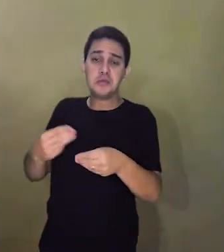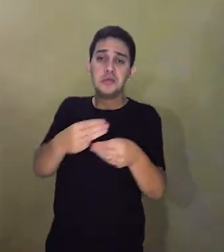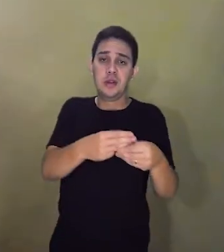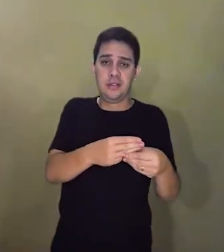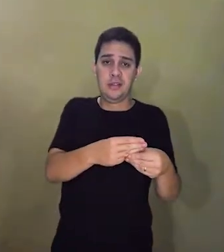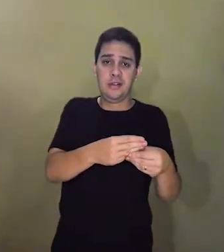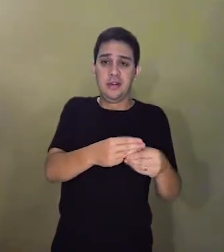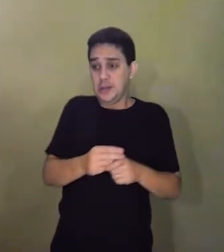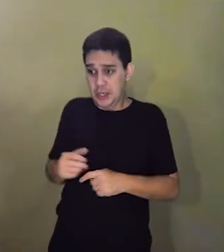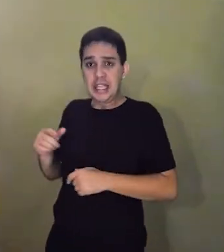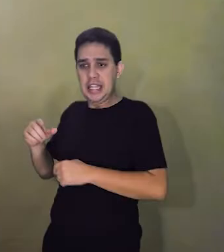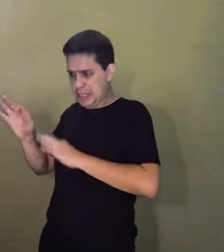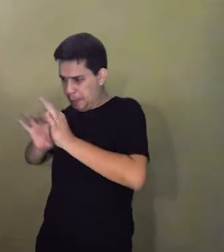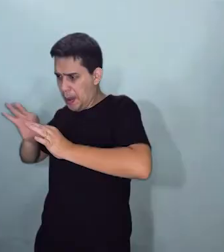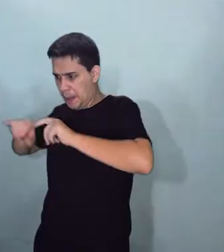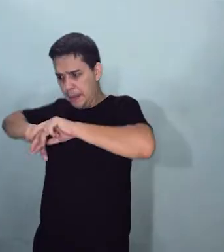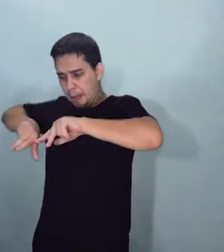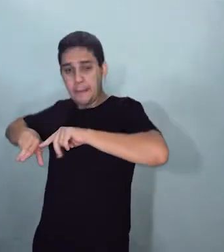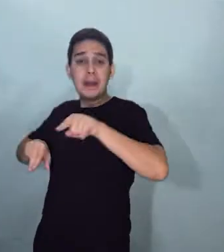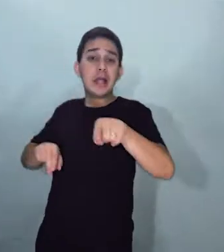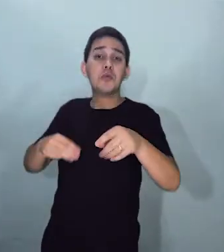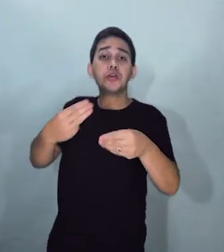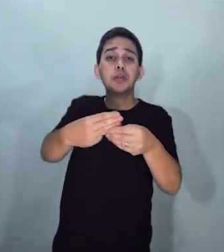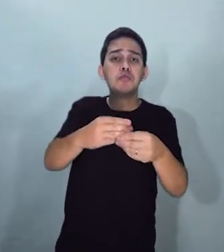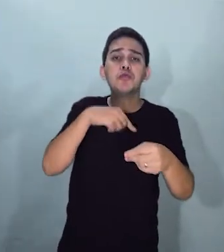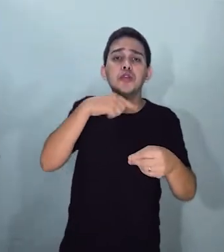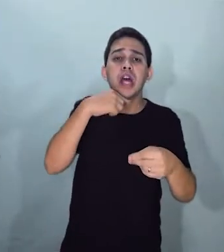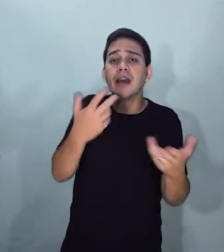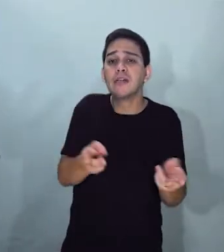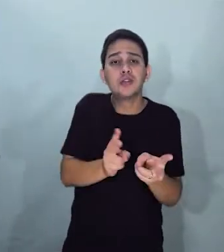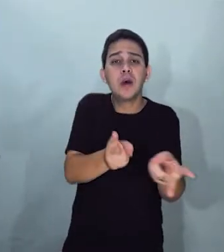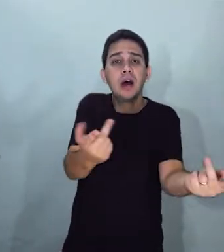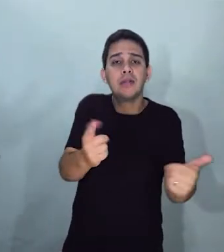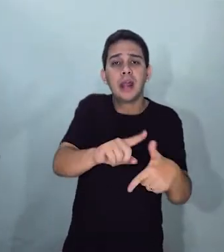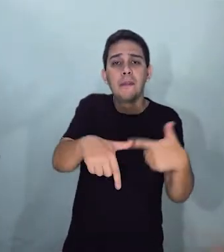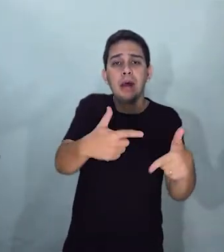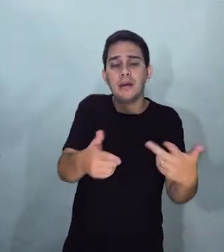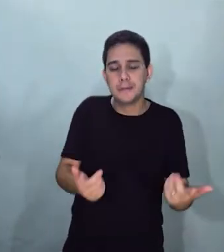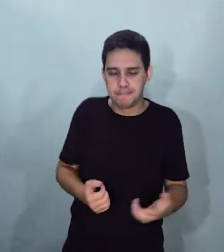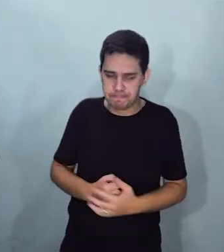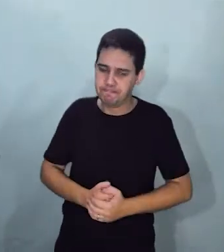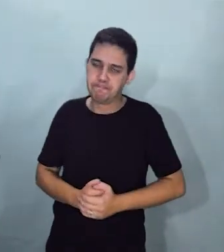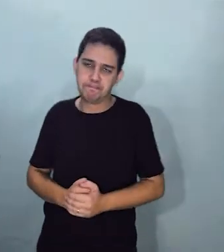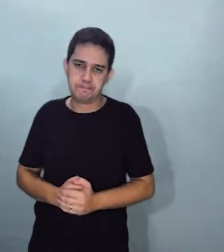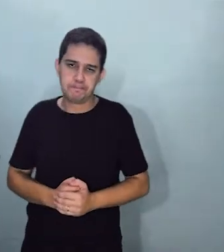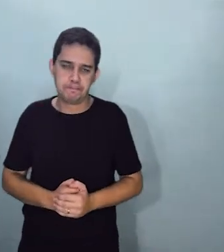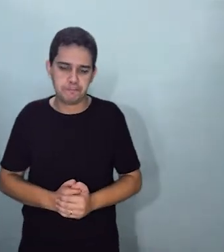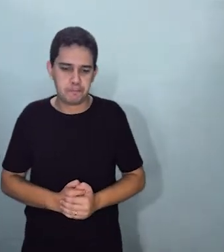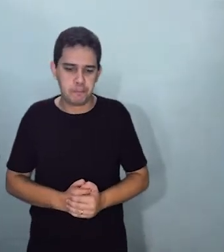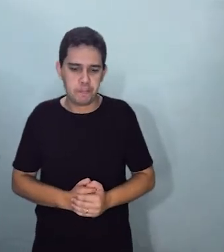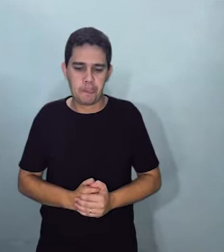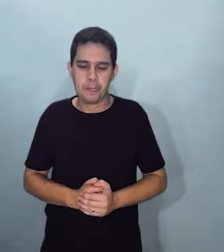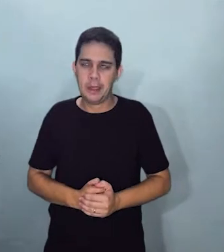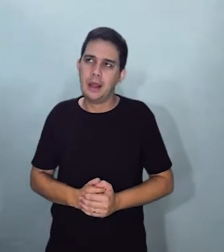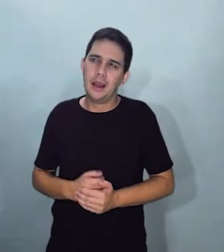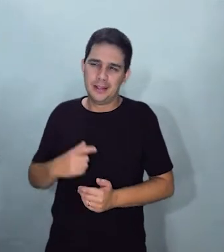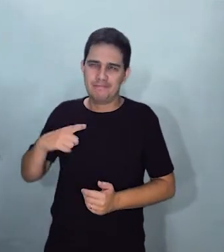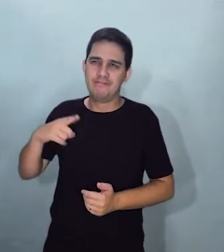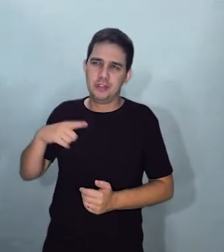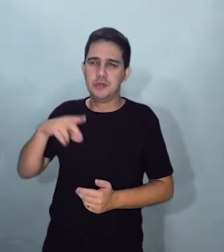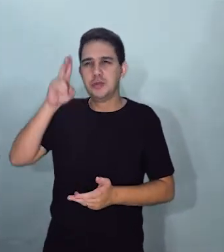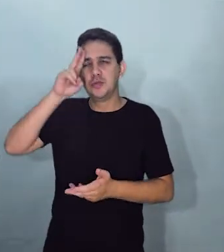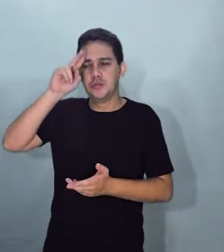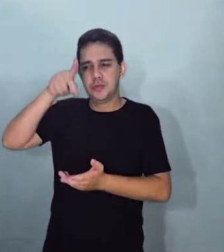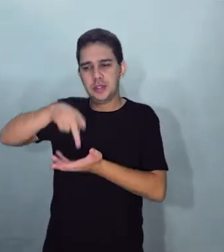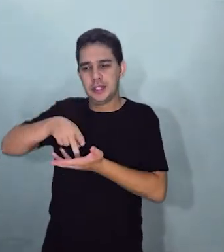agente público que pode dar a solução. Alguns casos assim, que ficaram na minha memória foi de um rapaz, ele